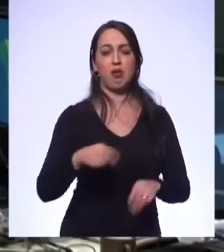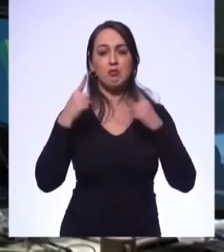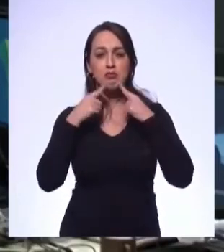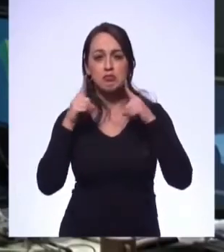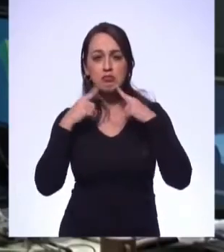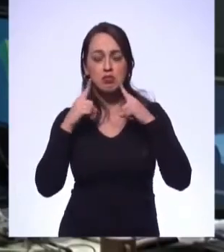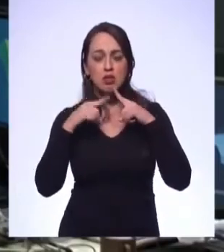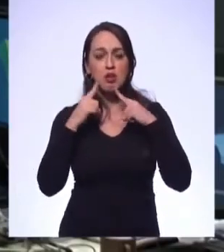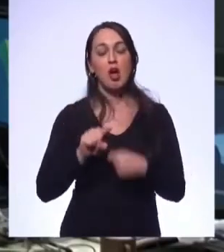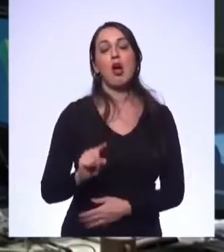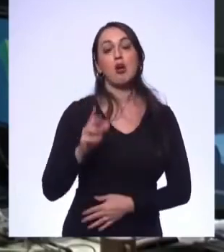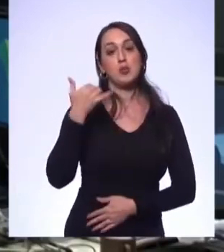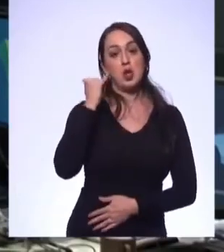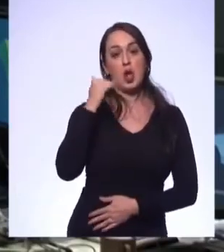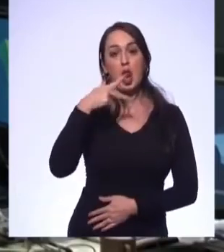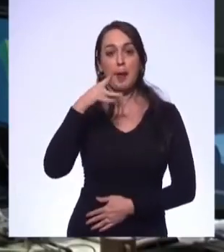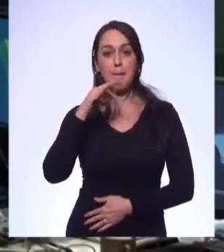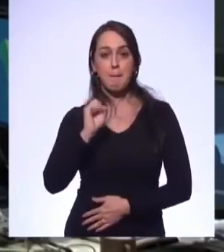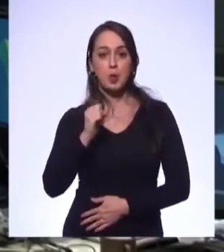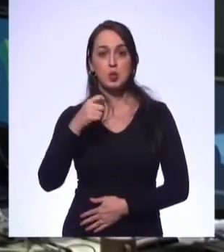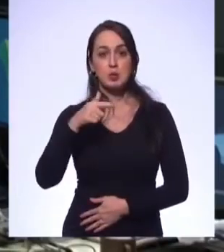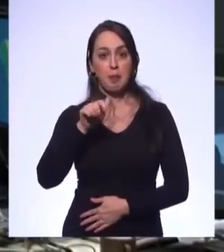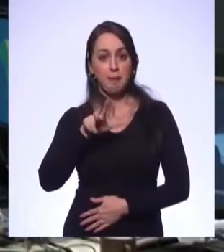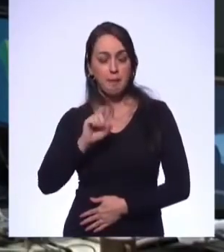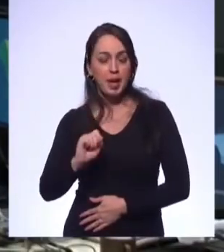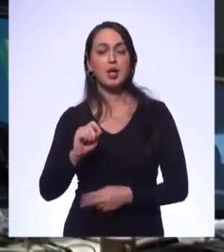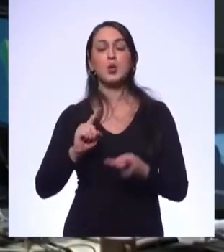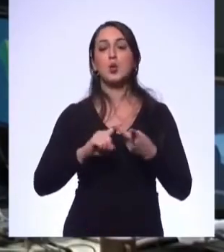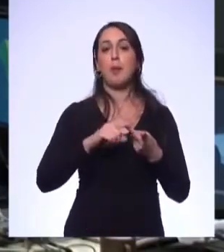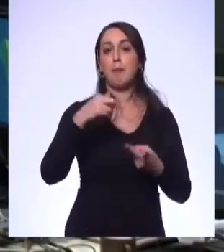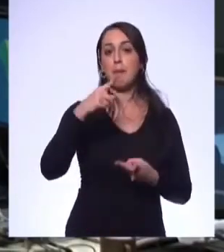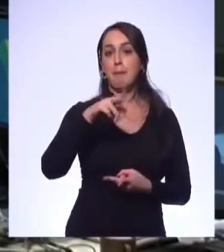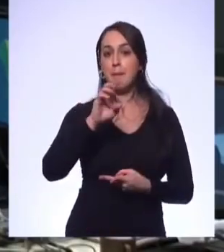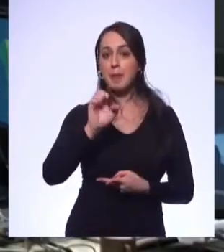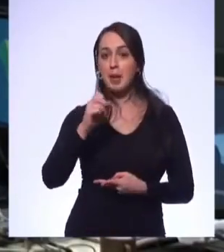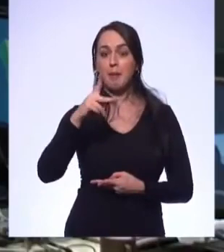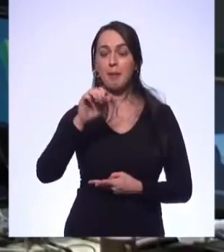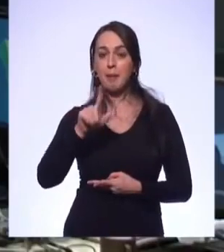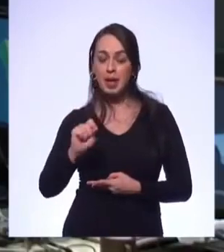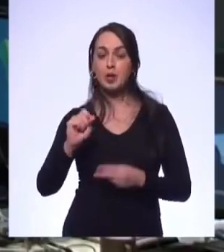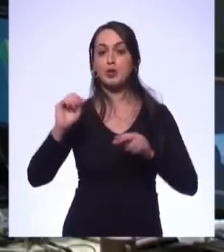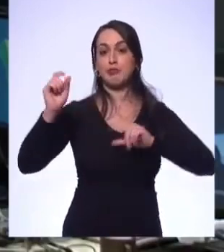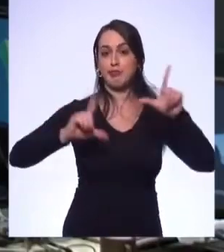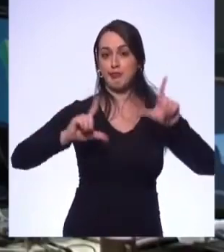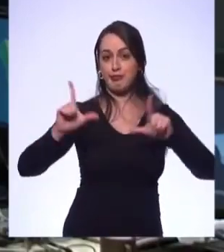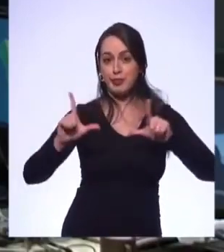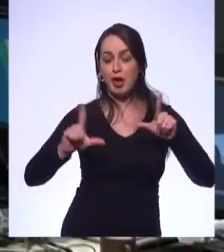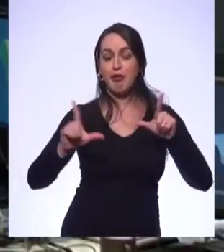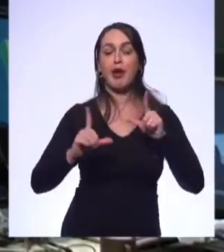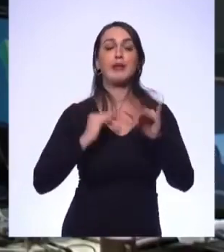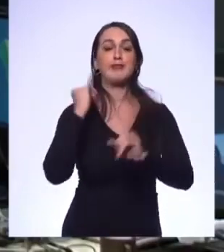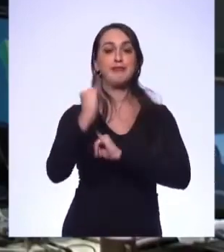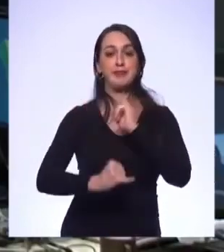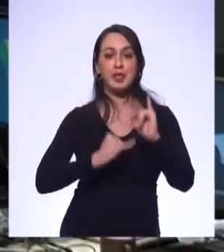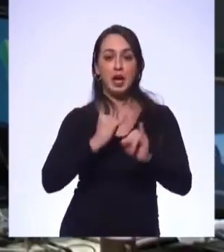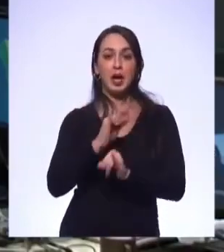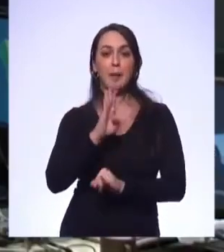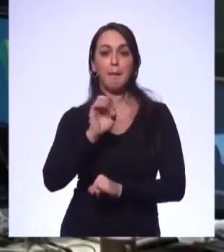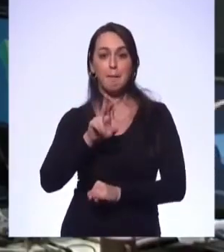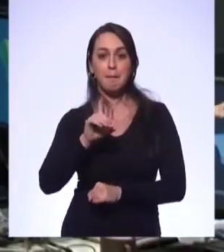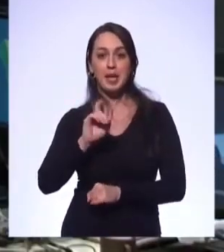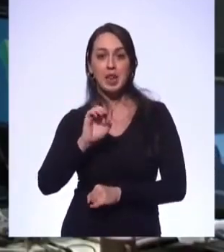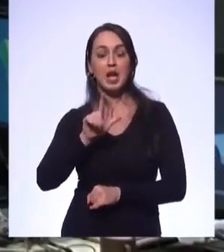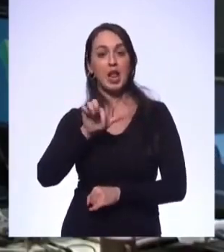clientes, seguido pela telefonia fixa, celular pré-pago, banda larga e TV por assinatura. Hoje também será